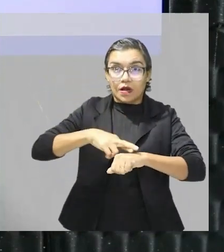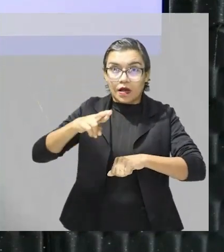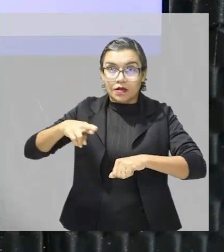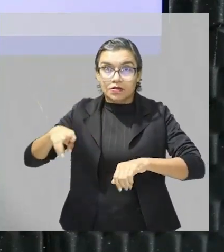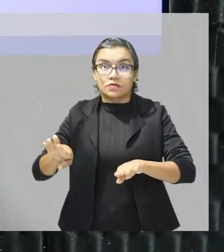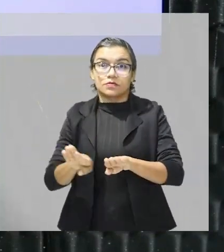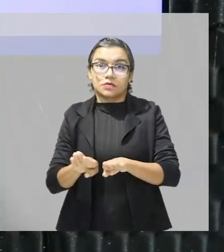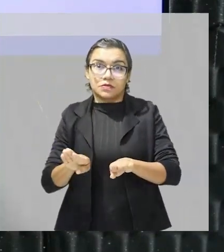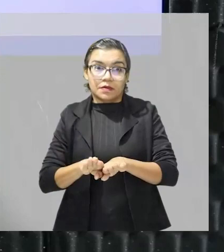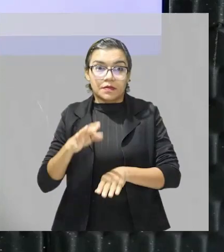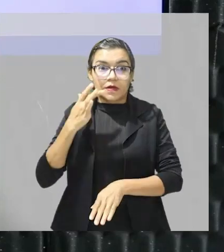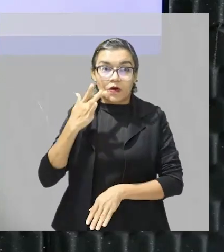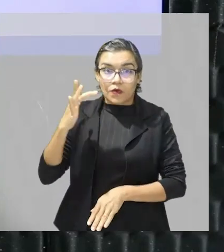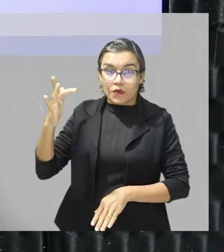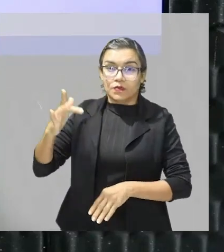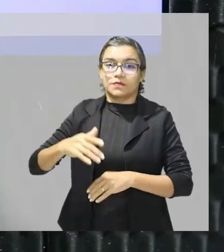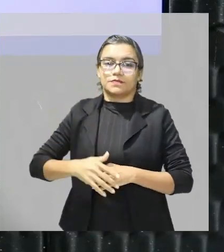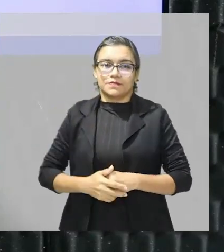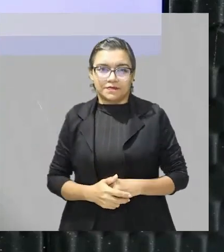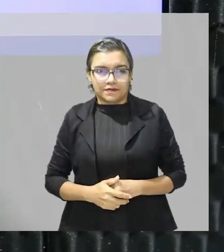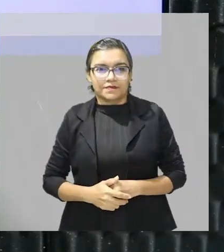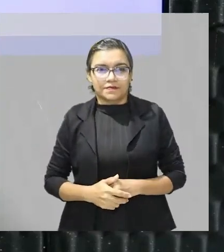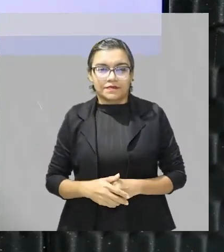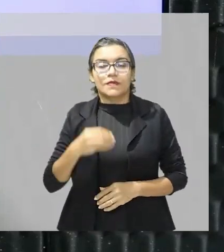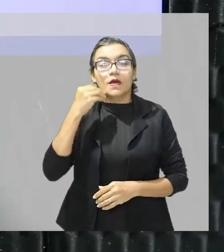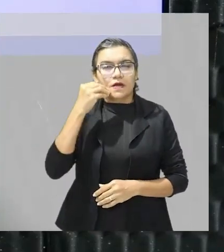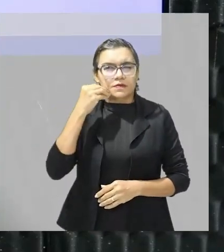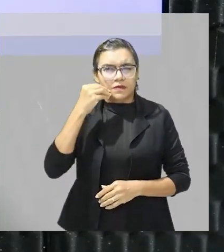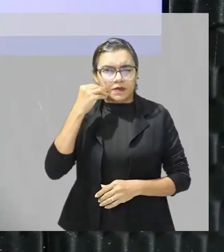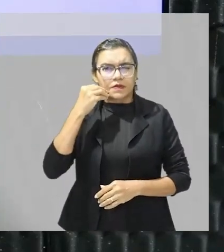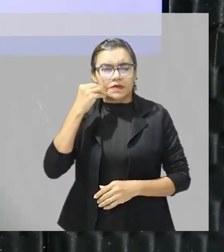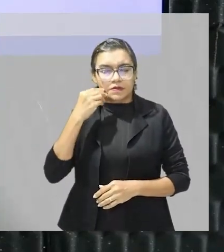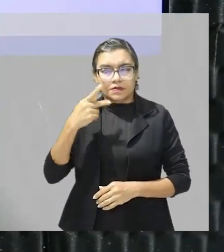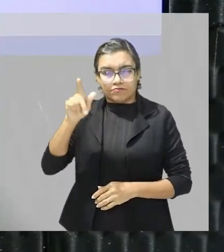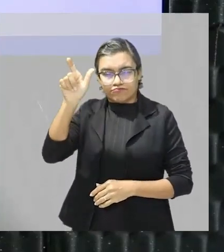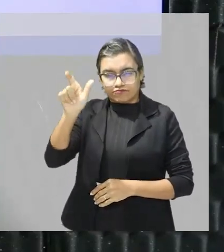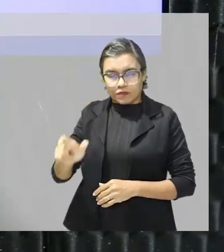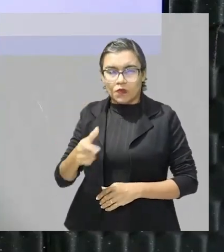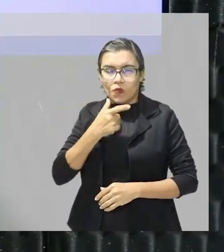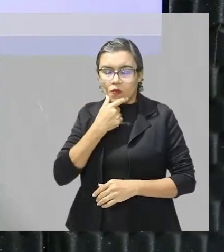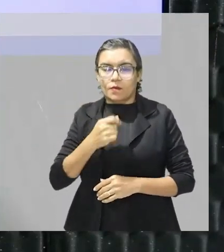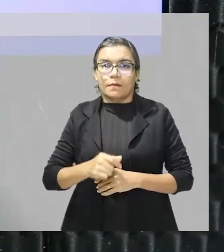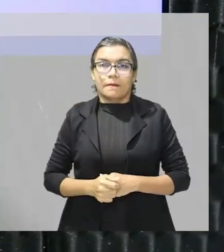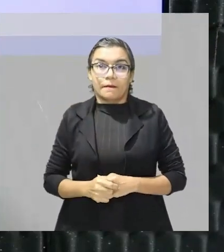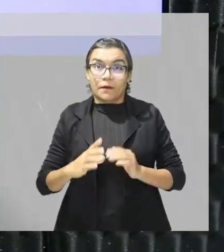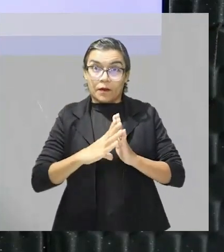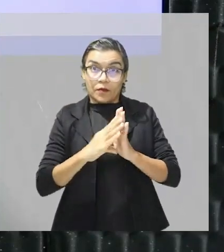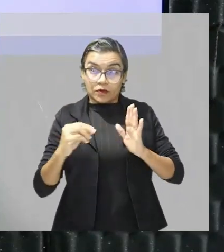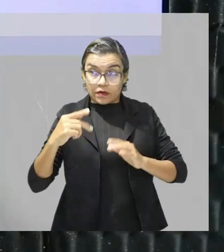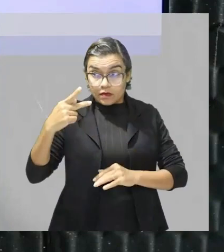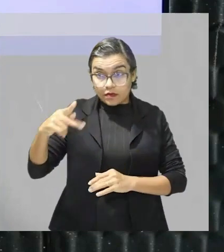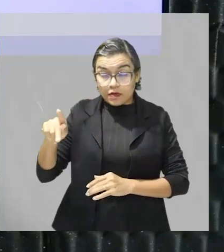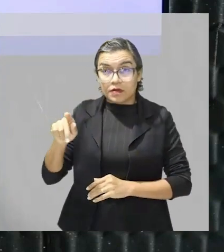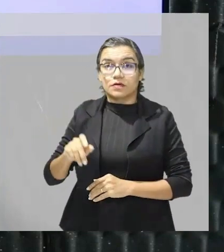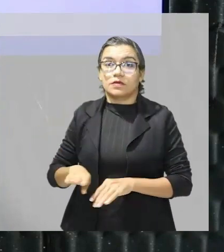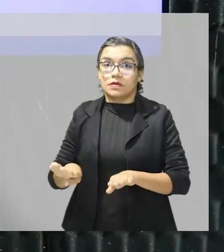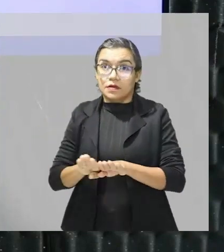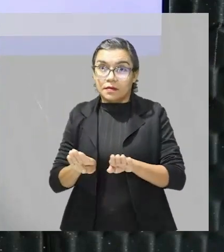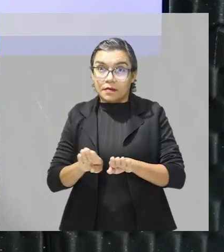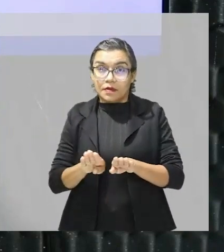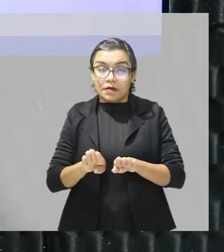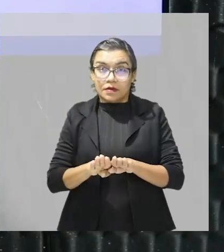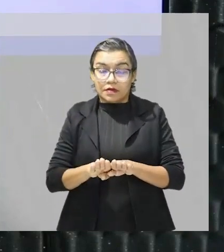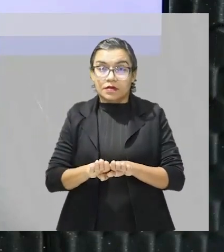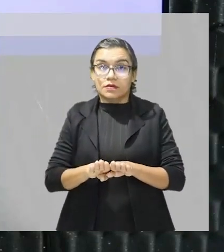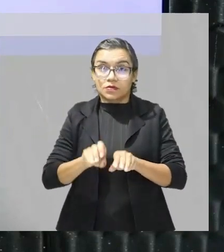e ouro Ok a famosa experiência de Rutherford o modelo de Rutherford também chamado de